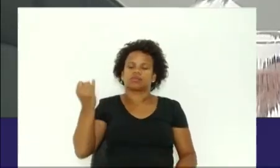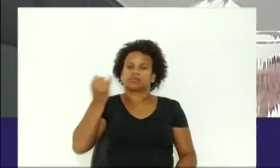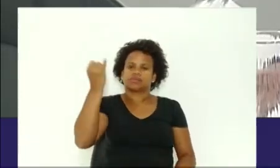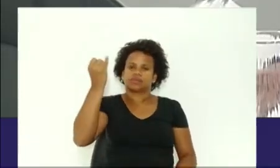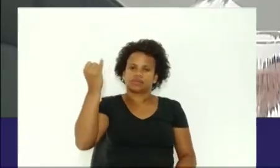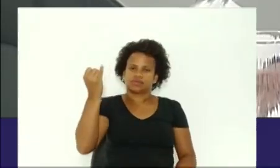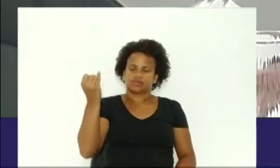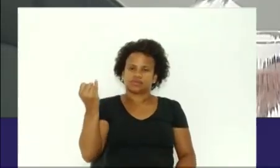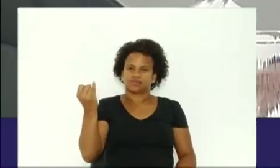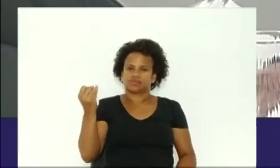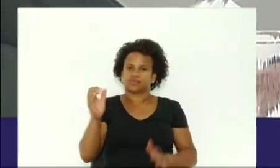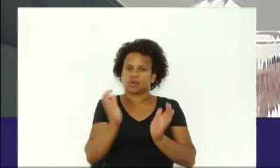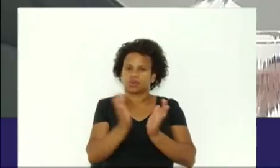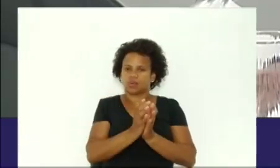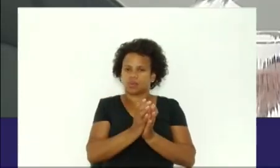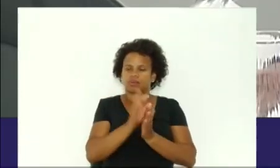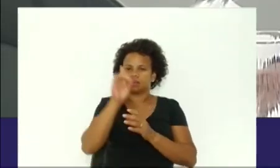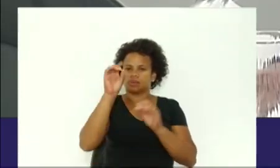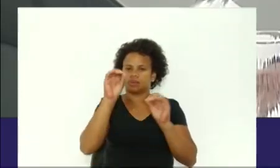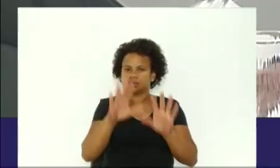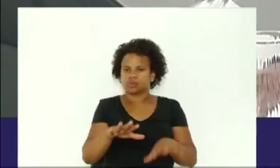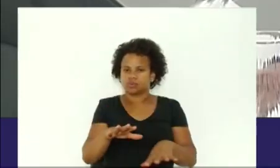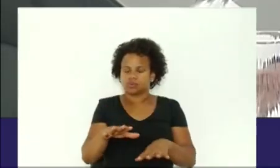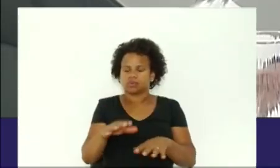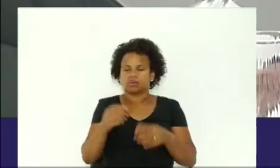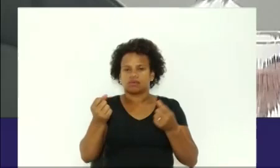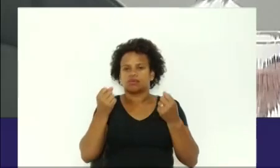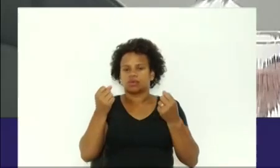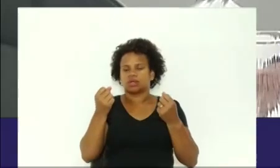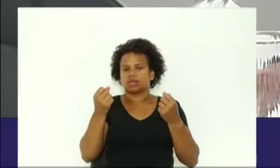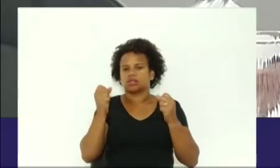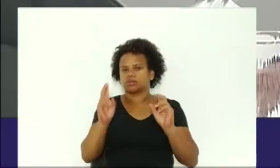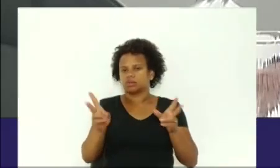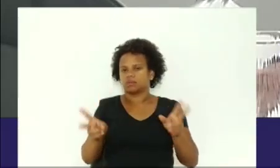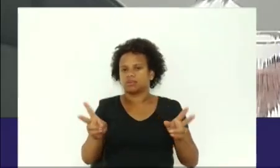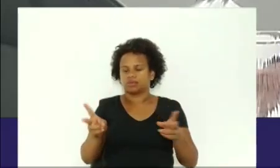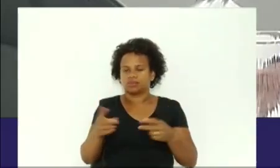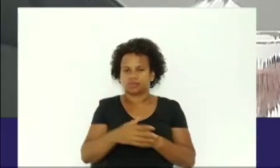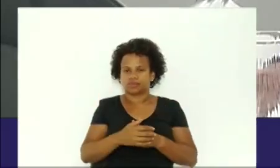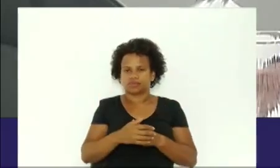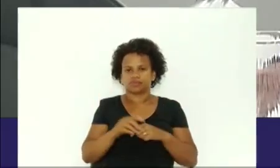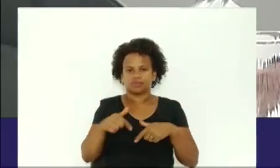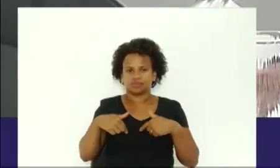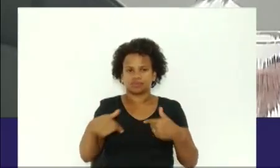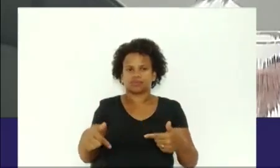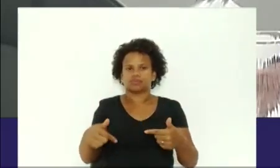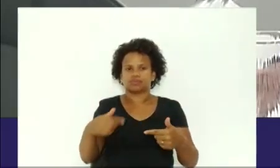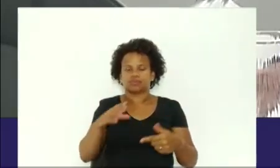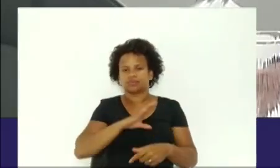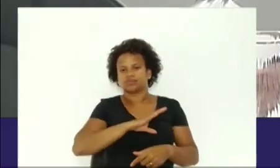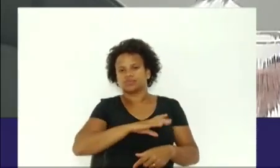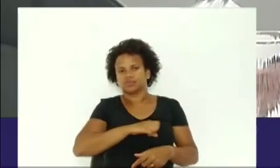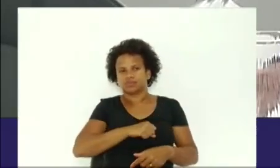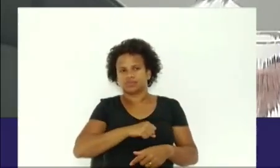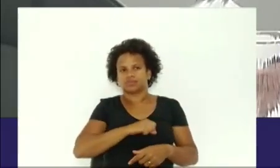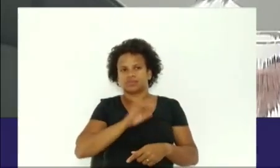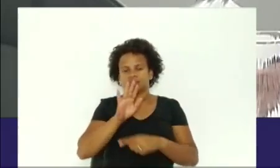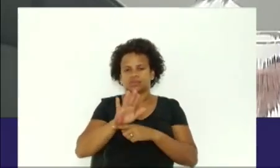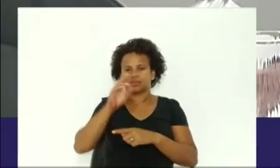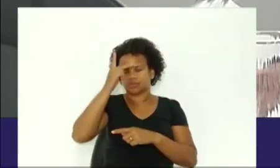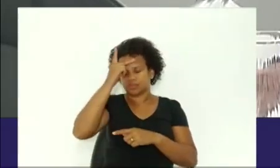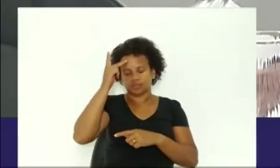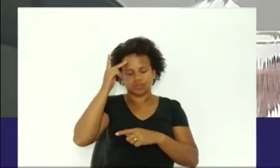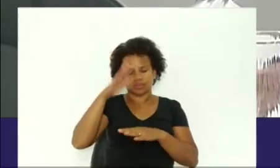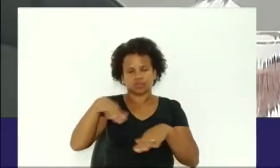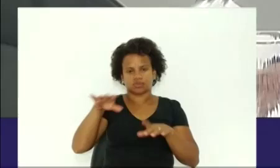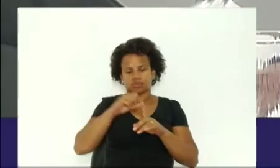esse grupo, Deus abençoe vocês e fortaleça sempre com esse ato desse grande amor e benefício à nossa sociedade. Parabéns,